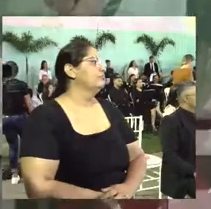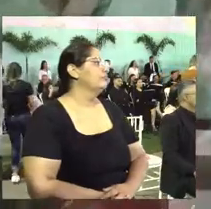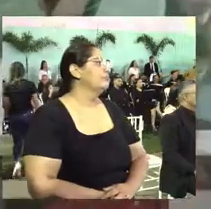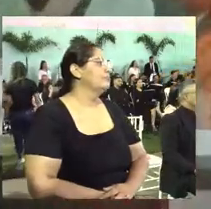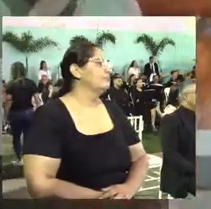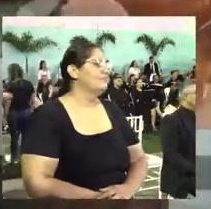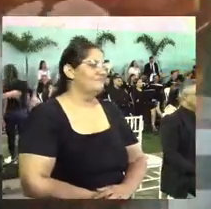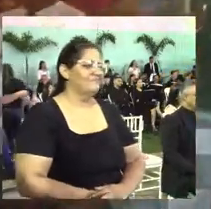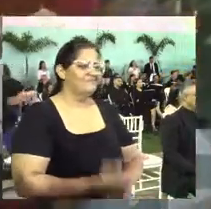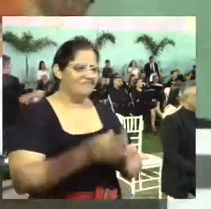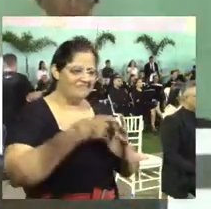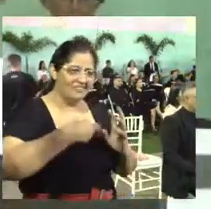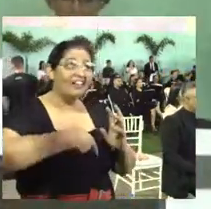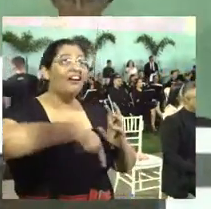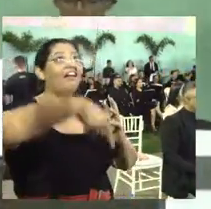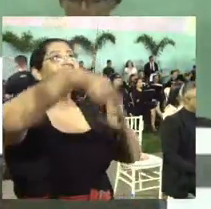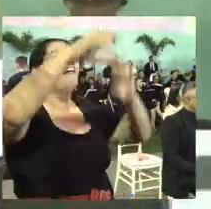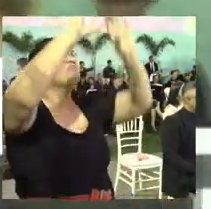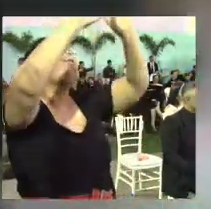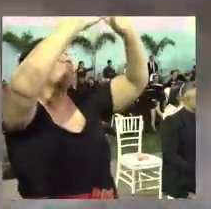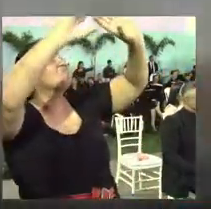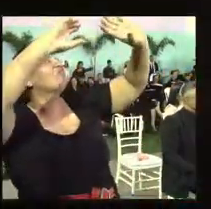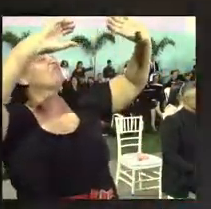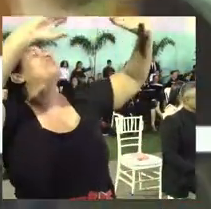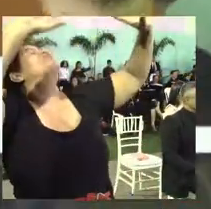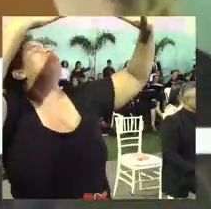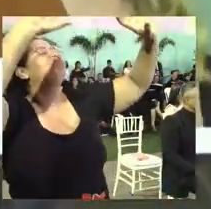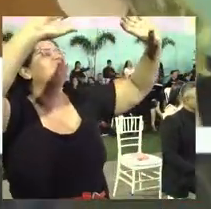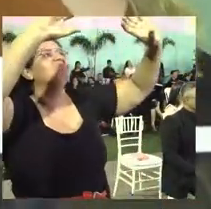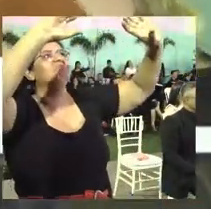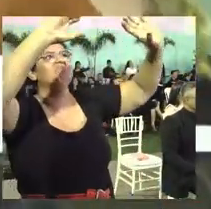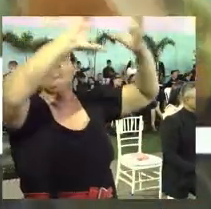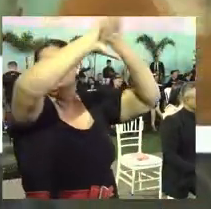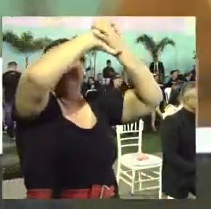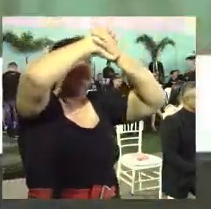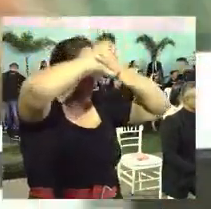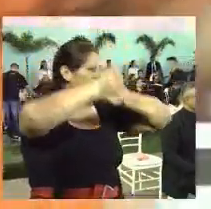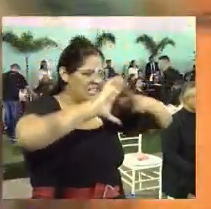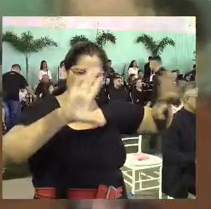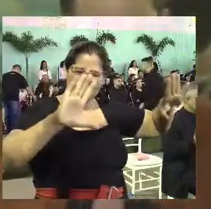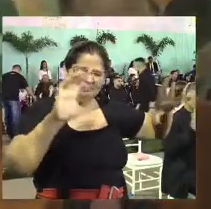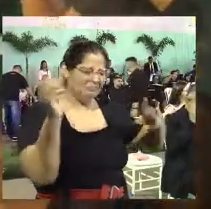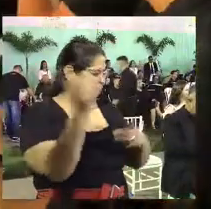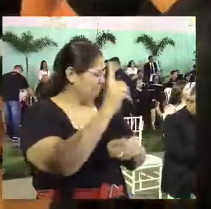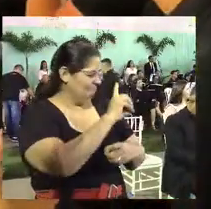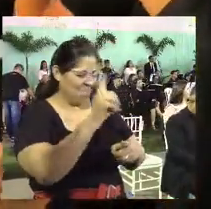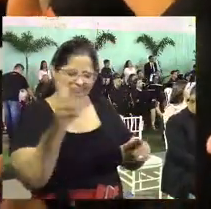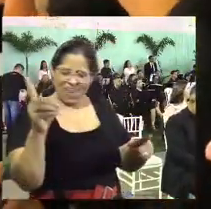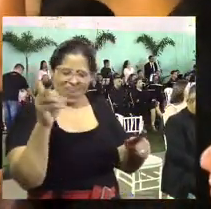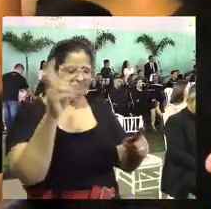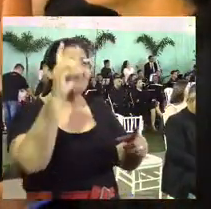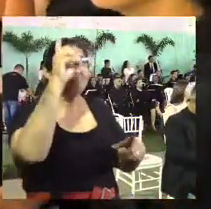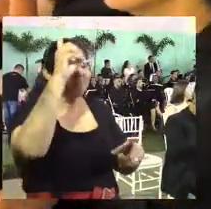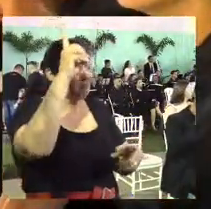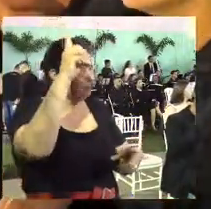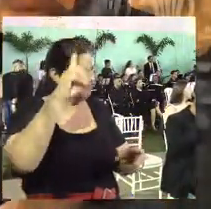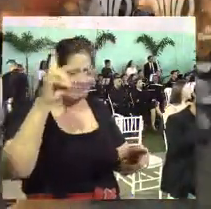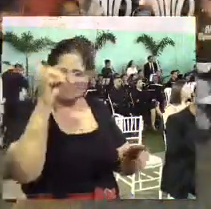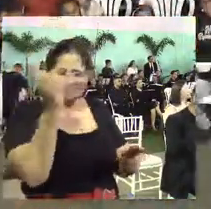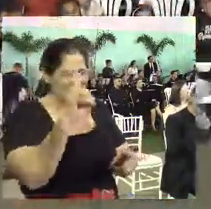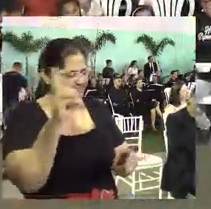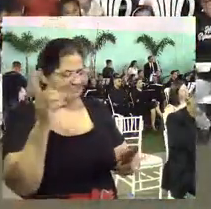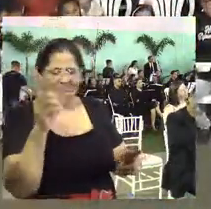é para lá que nós vamos querido lá não vai ter divórcio seu marido tá querendo separar mas não vai ter de